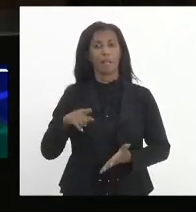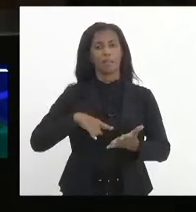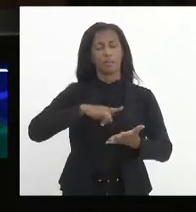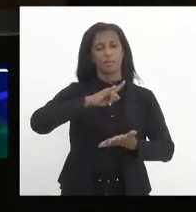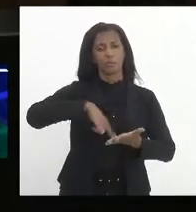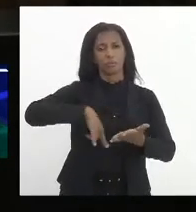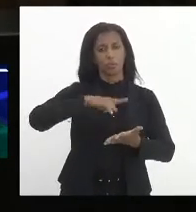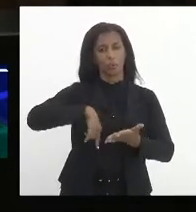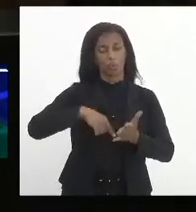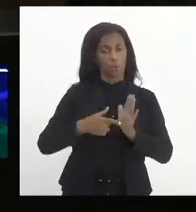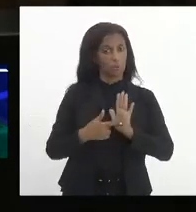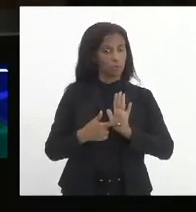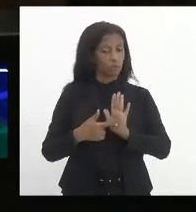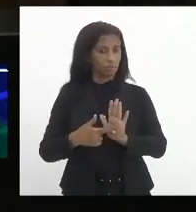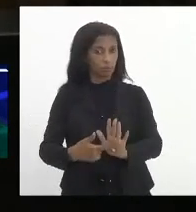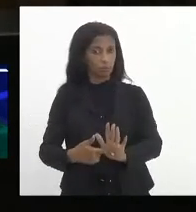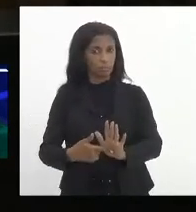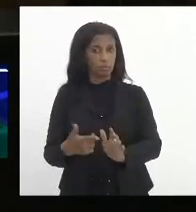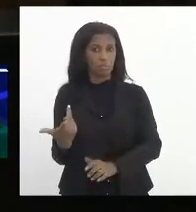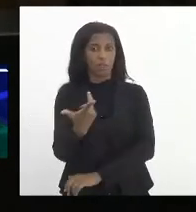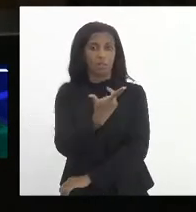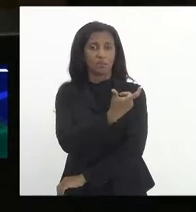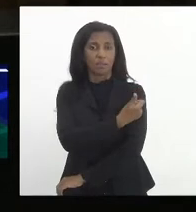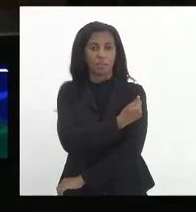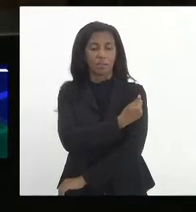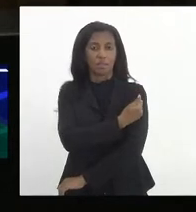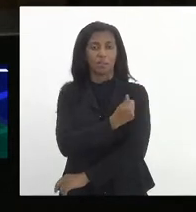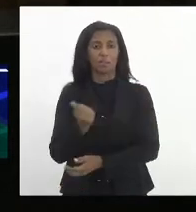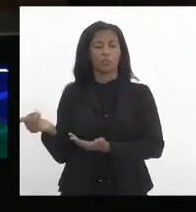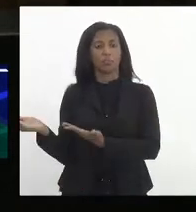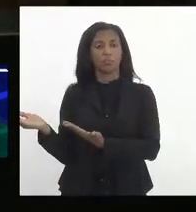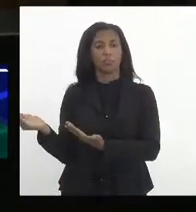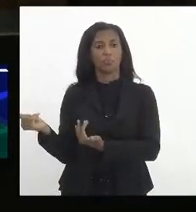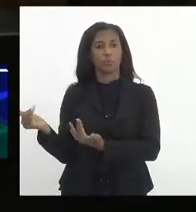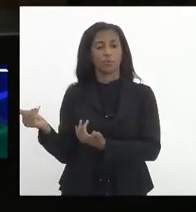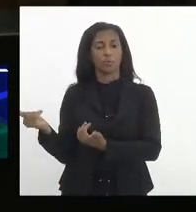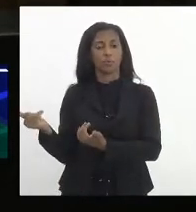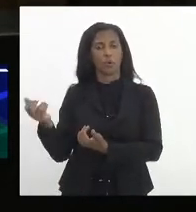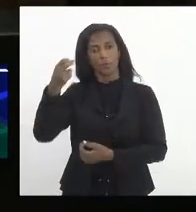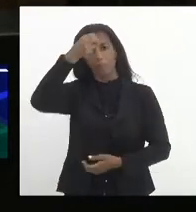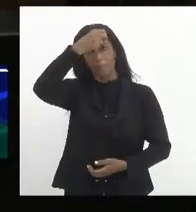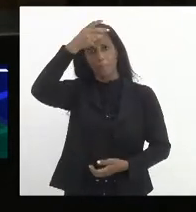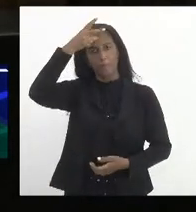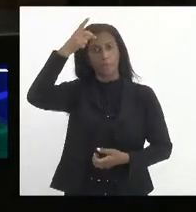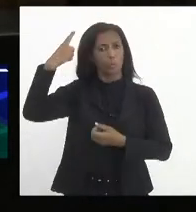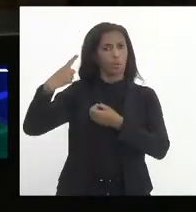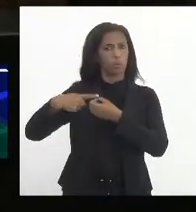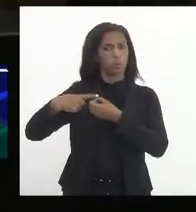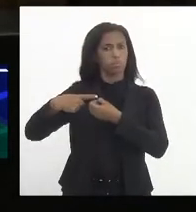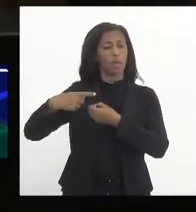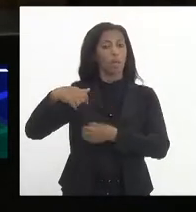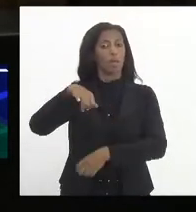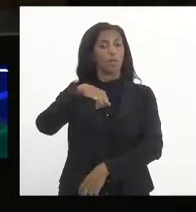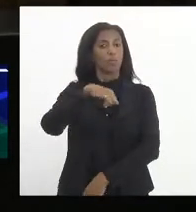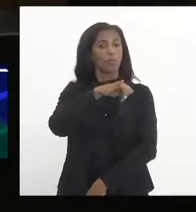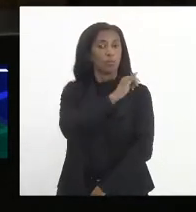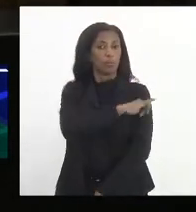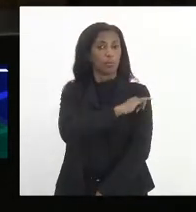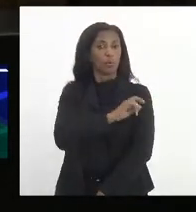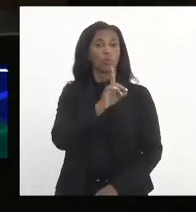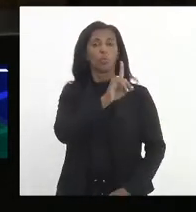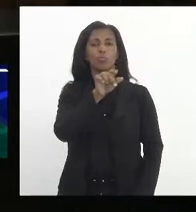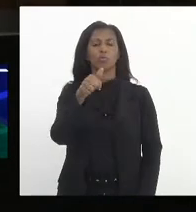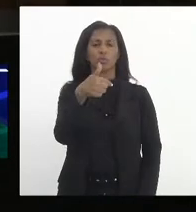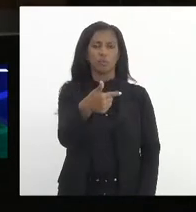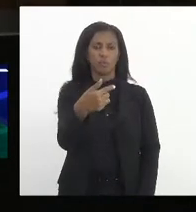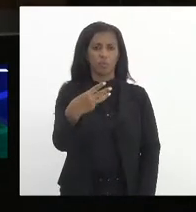então ele ver essa sobre Alto assinação dos adolescentes no município do Rio de Janeiro com data de